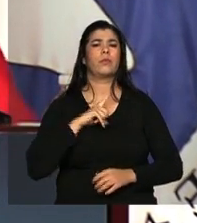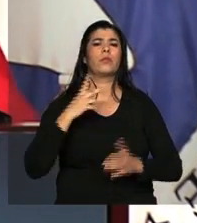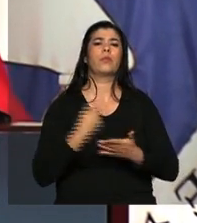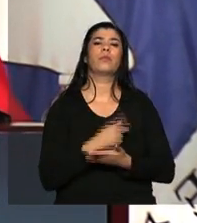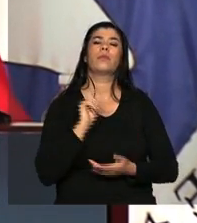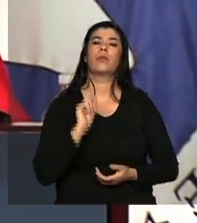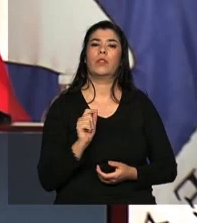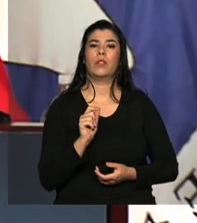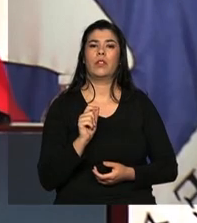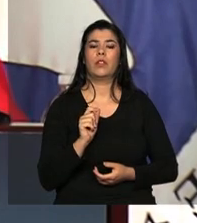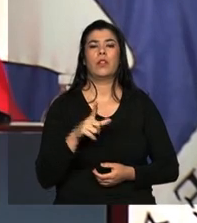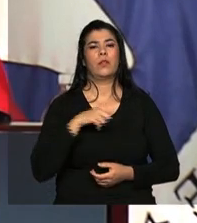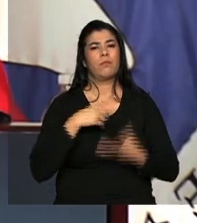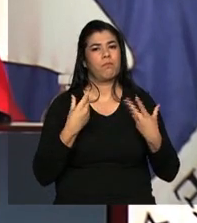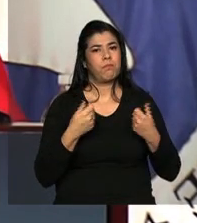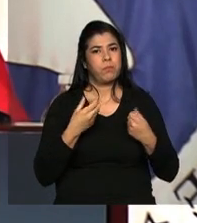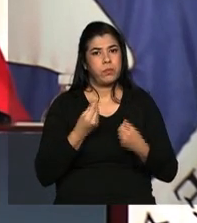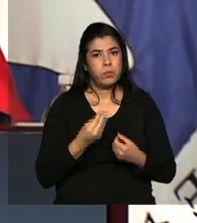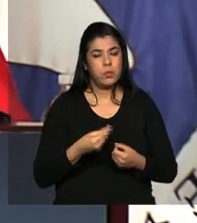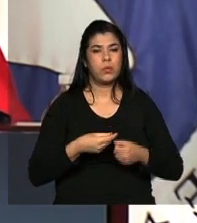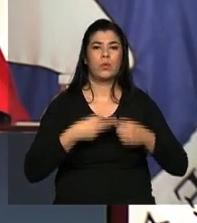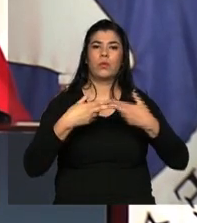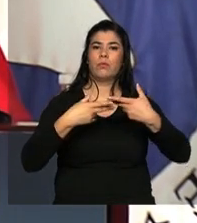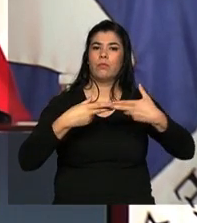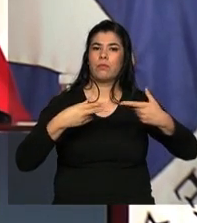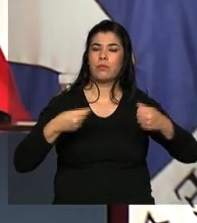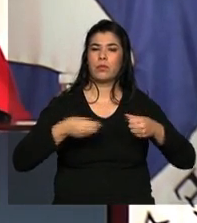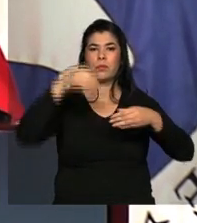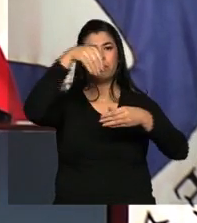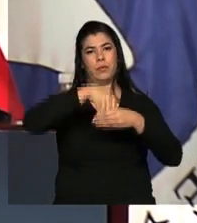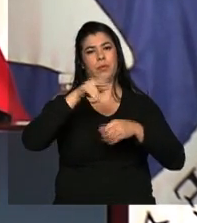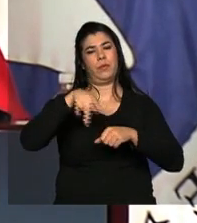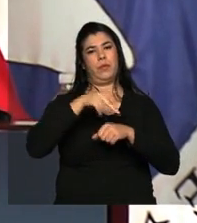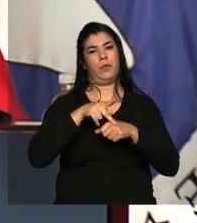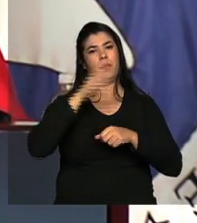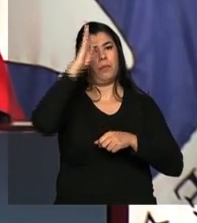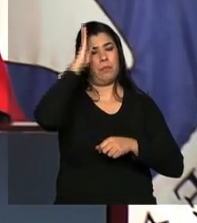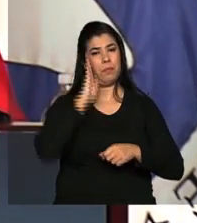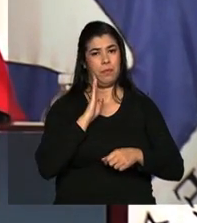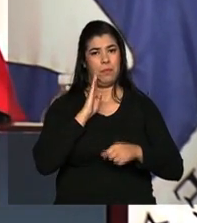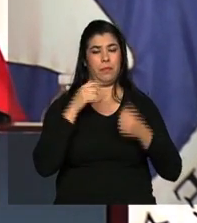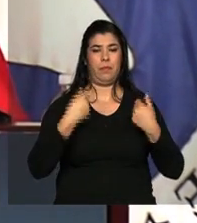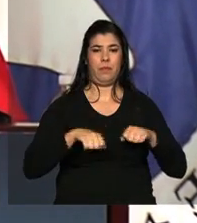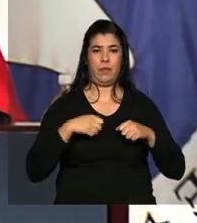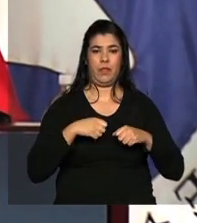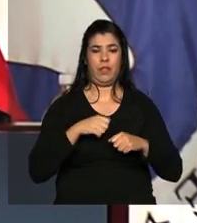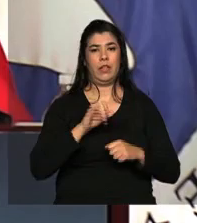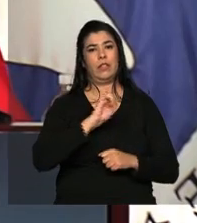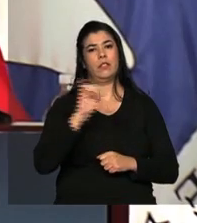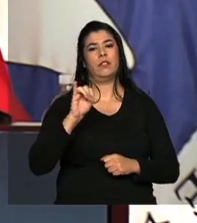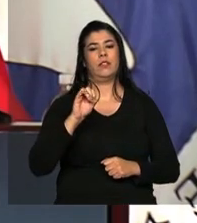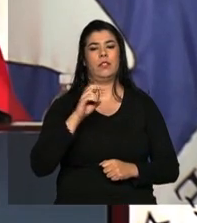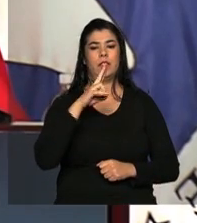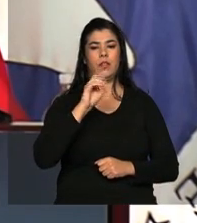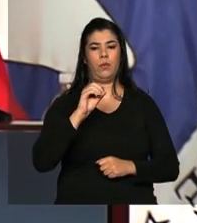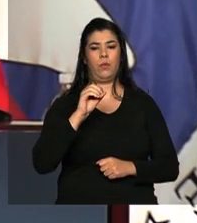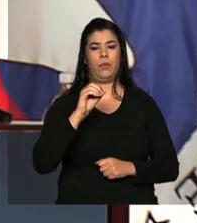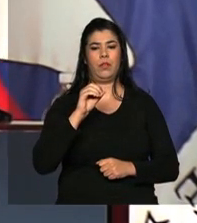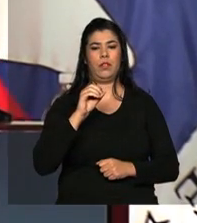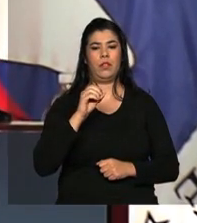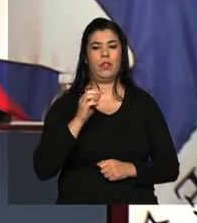É a imensa demanda do próprio mercado interno brasileiro na medida em que 50